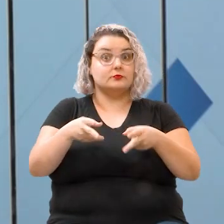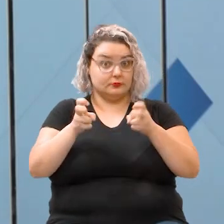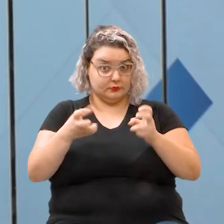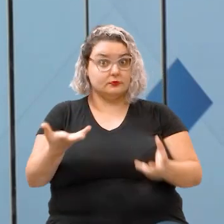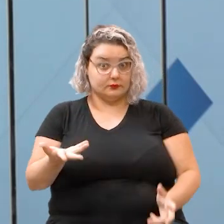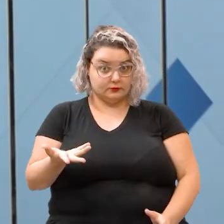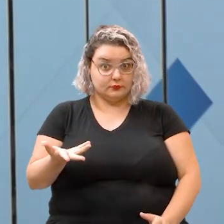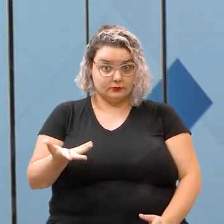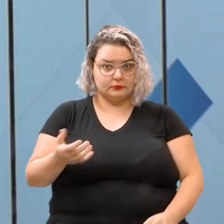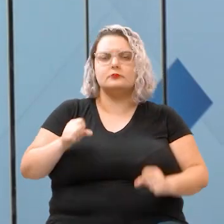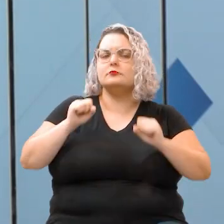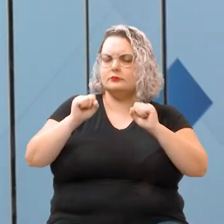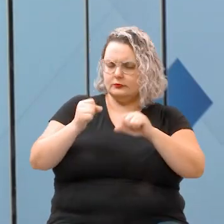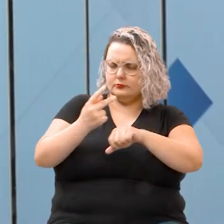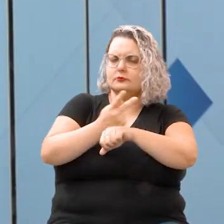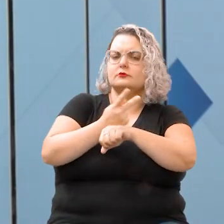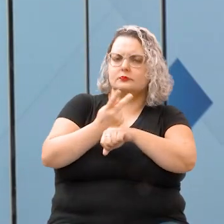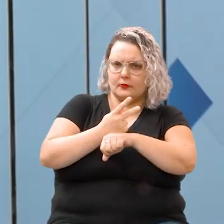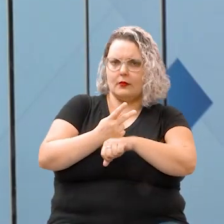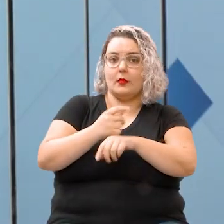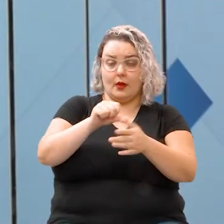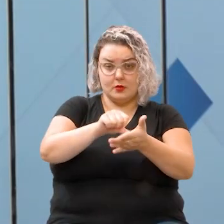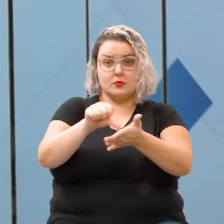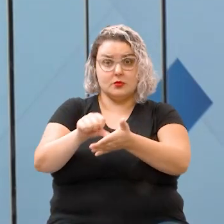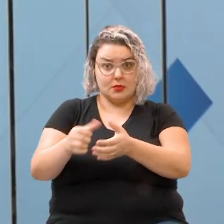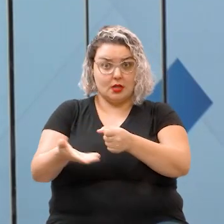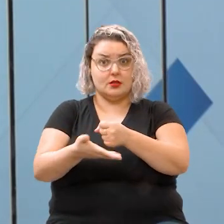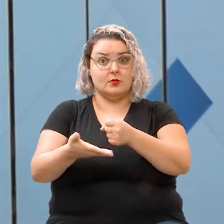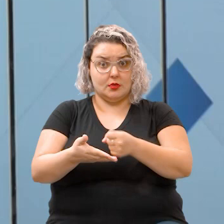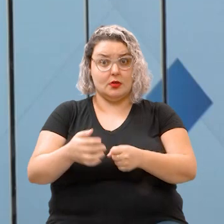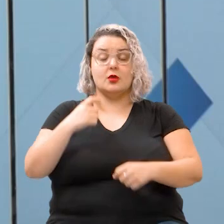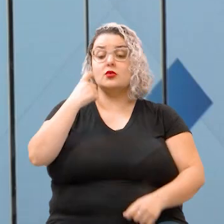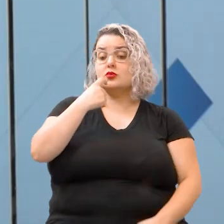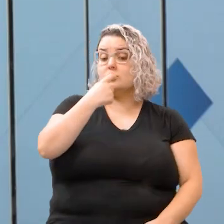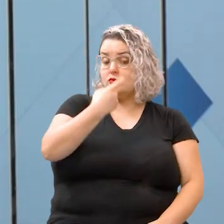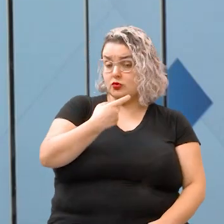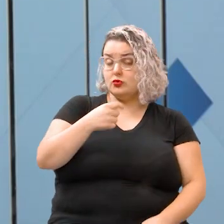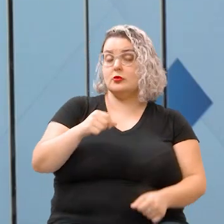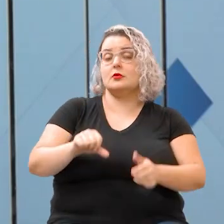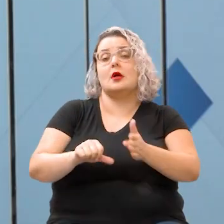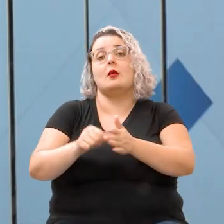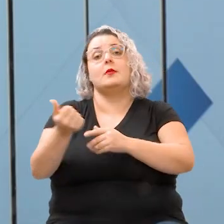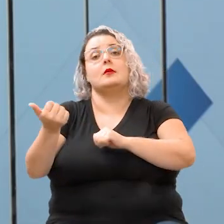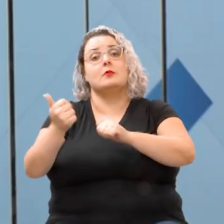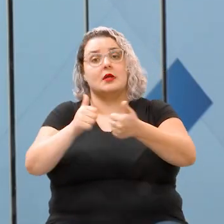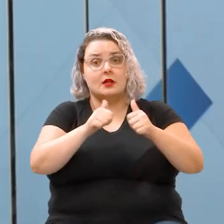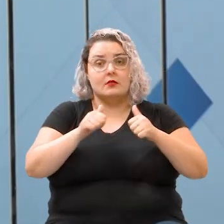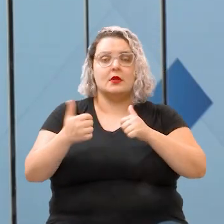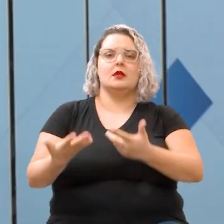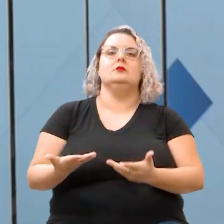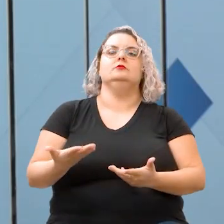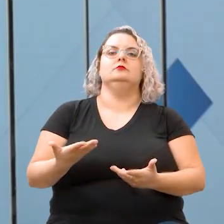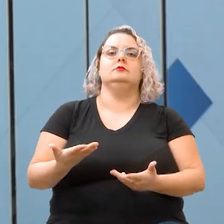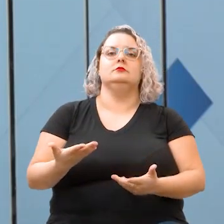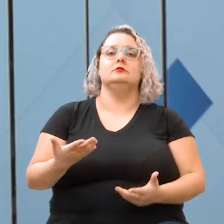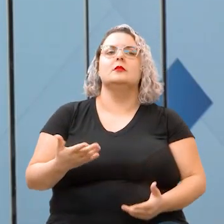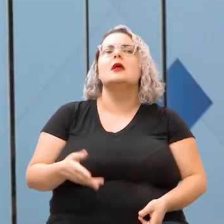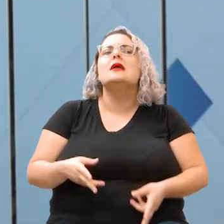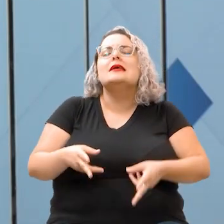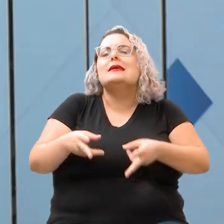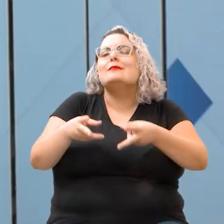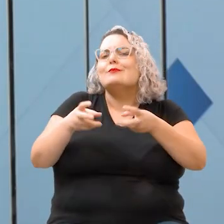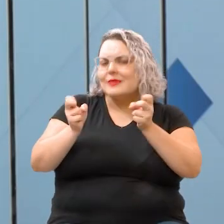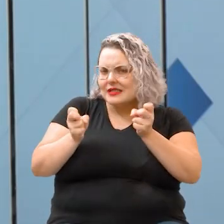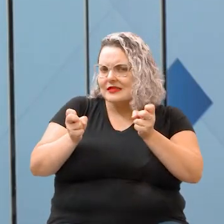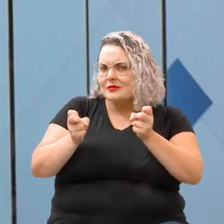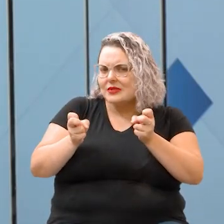perceber, ele pode procurar a atenção básica, a unidade, que o dentista vai fazer a primeira avaliação e ele, percebendo